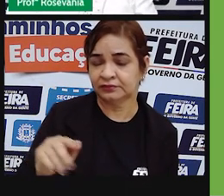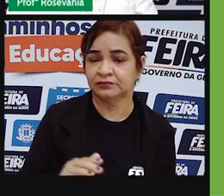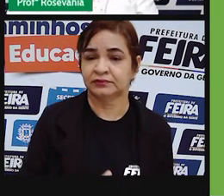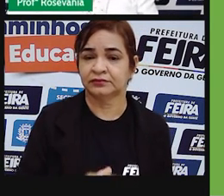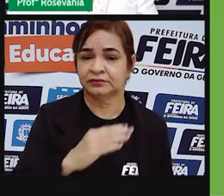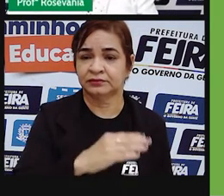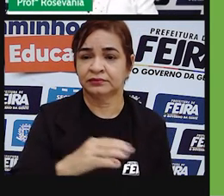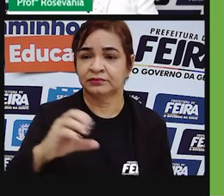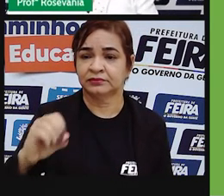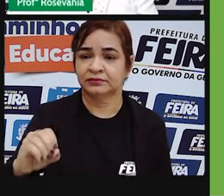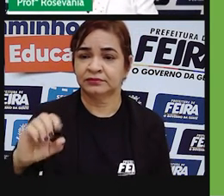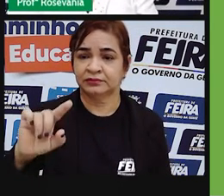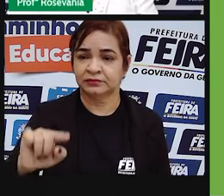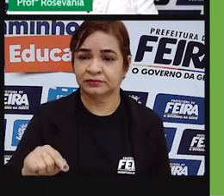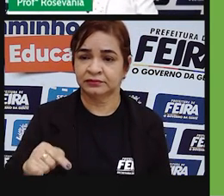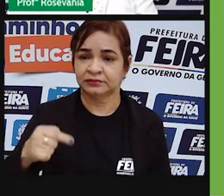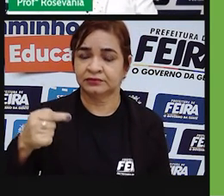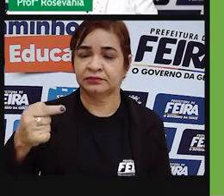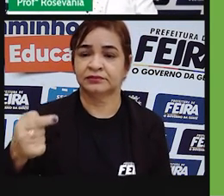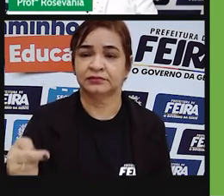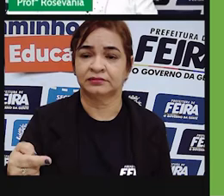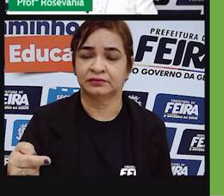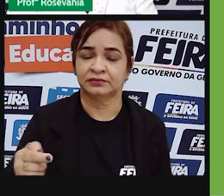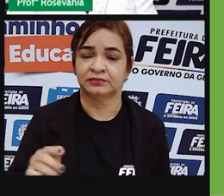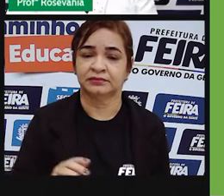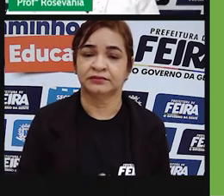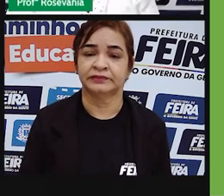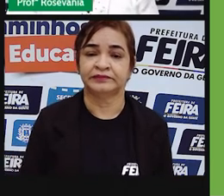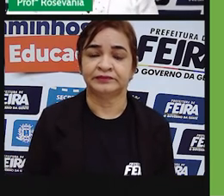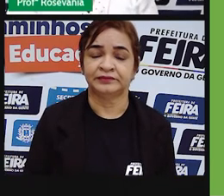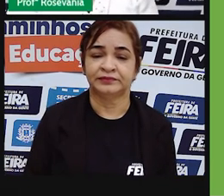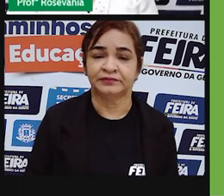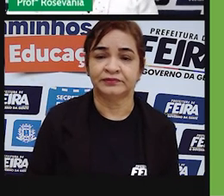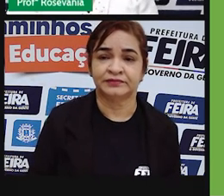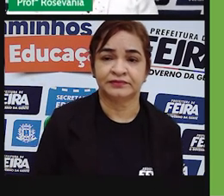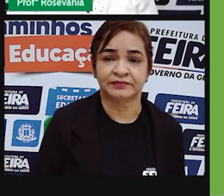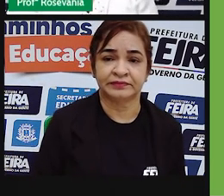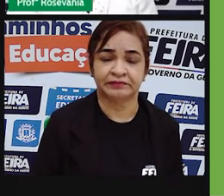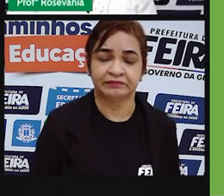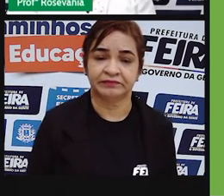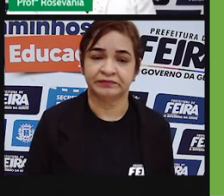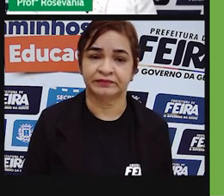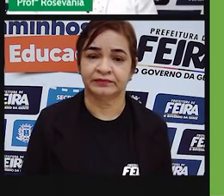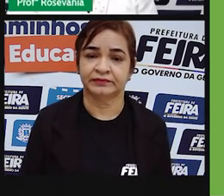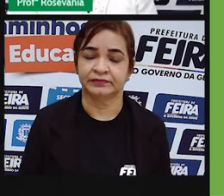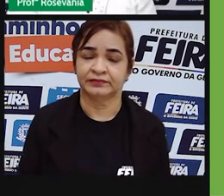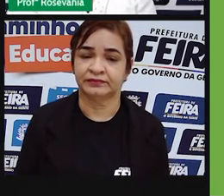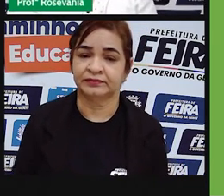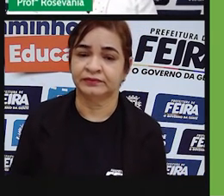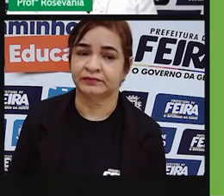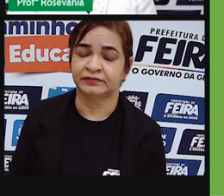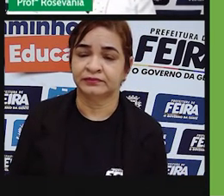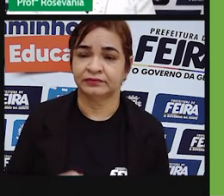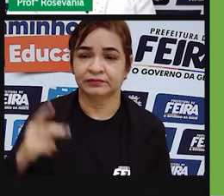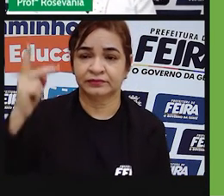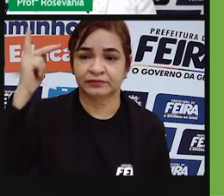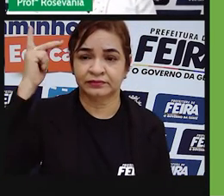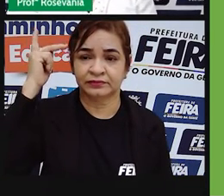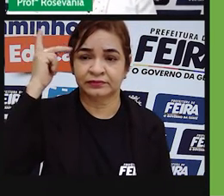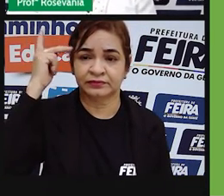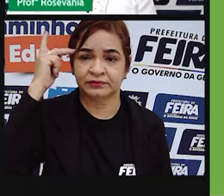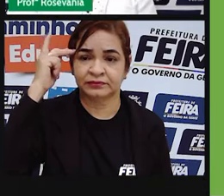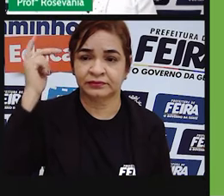né centro-oeste para depois chegar na questão da região norte aí vamos lá as minerações né de Paulistas para